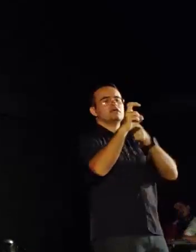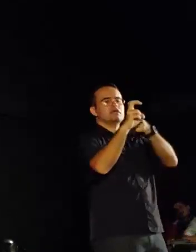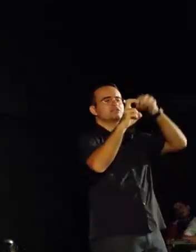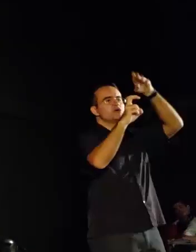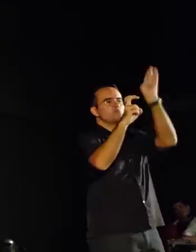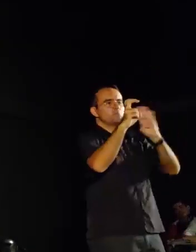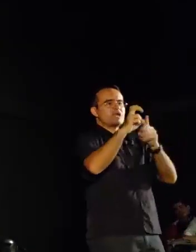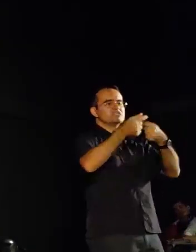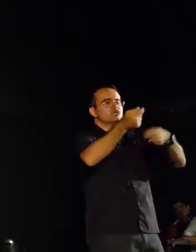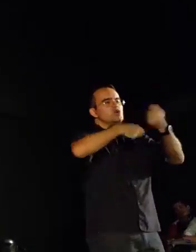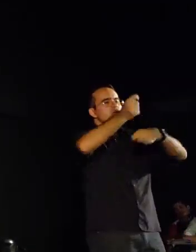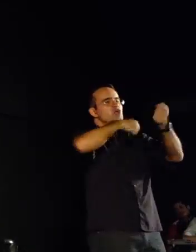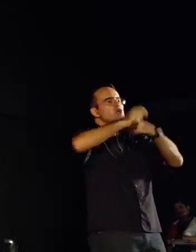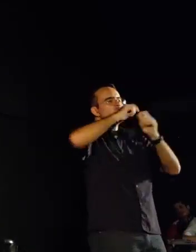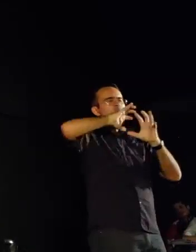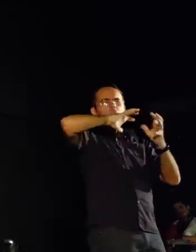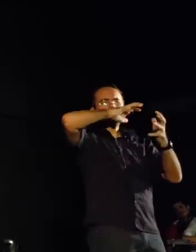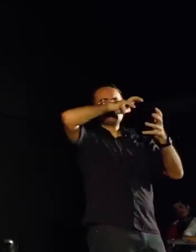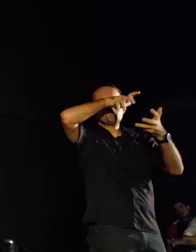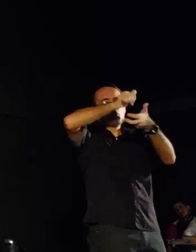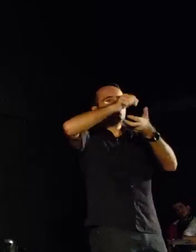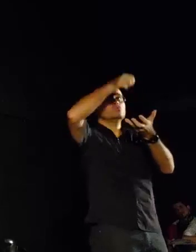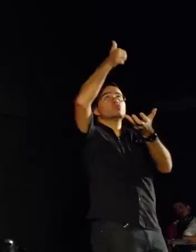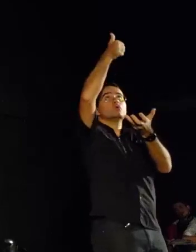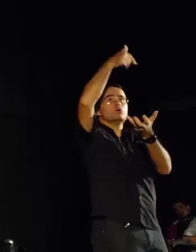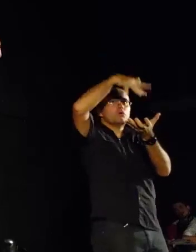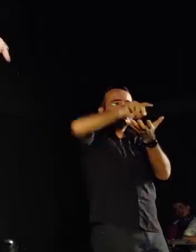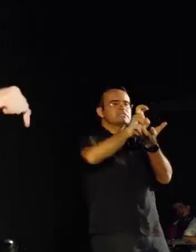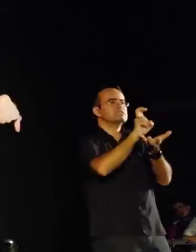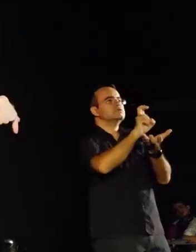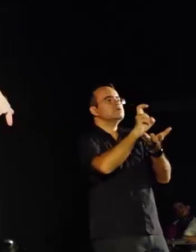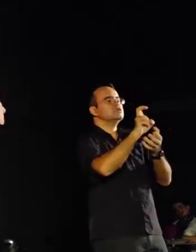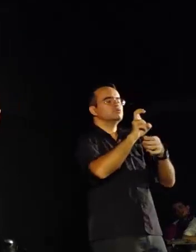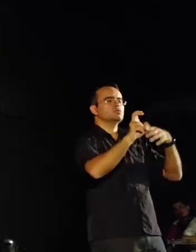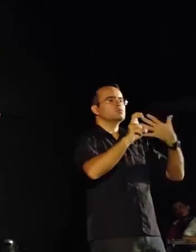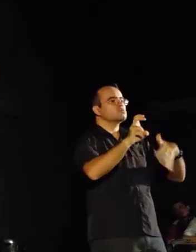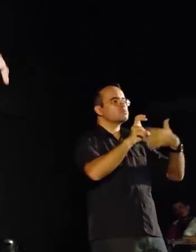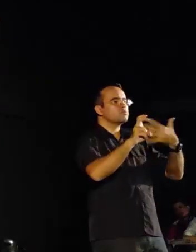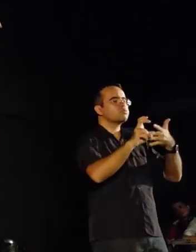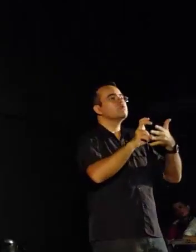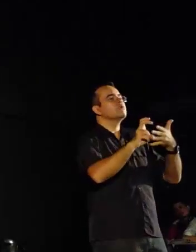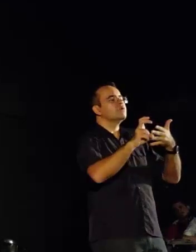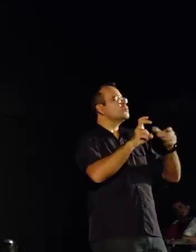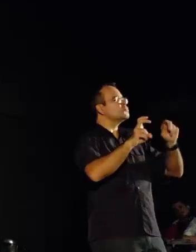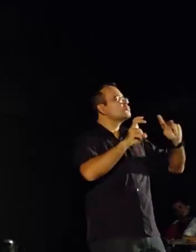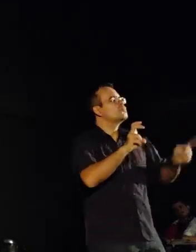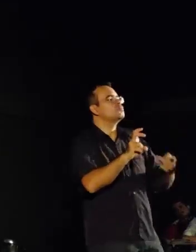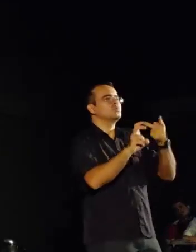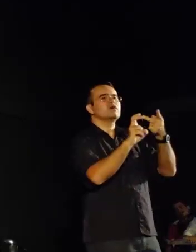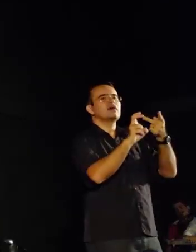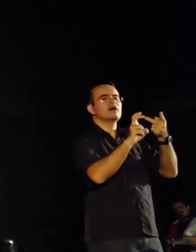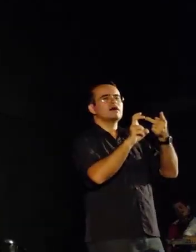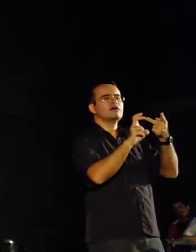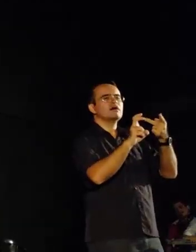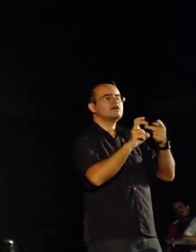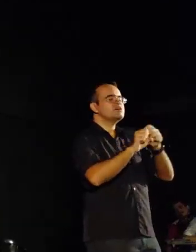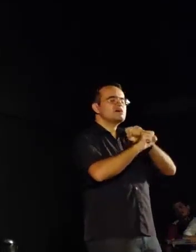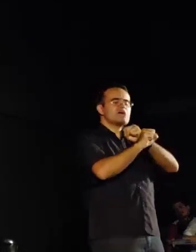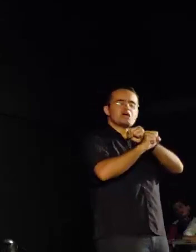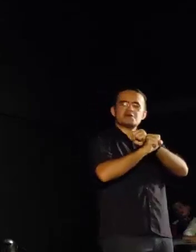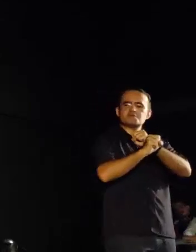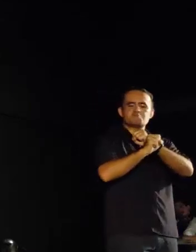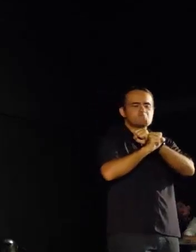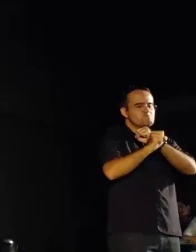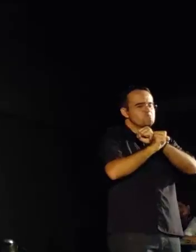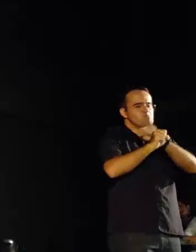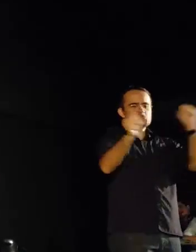programa, não era só uma propaganda de governo. Certo? Só que o que aconteceu? quando se descobriu que isso era impossível, que isso